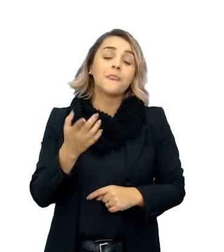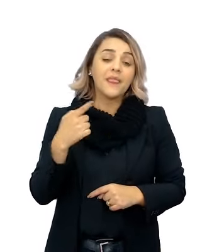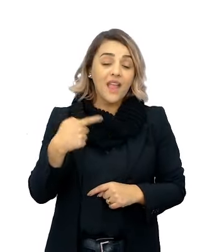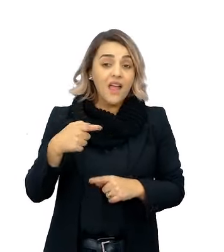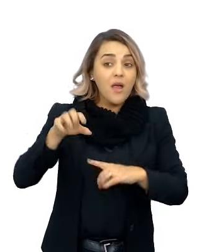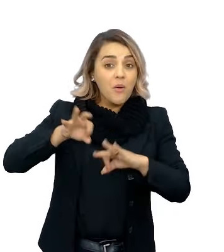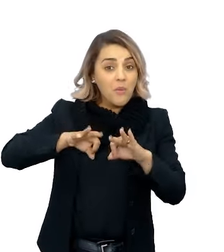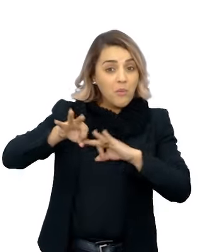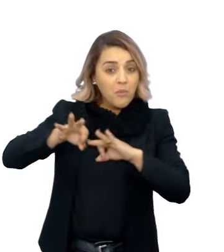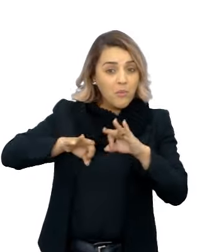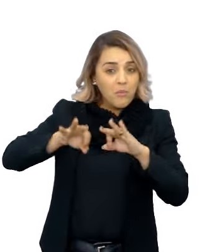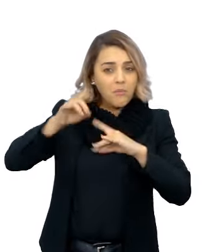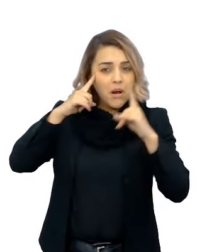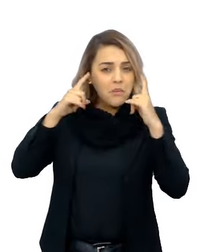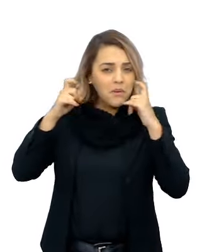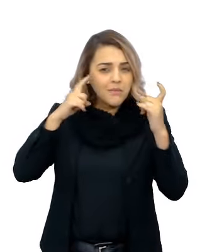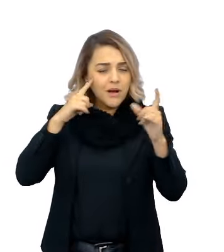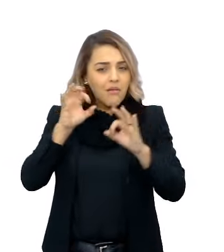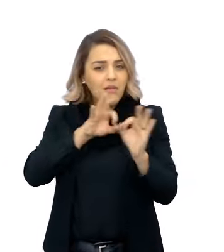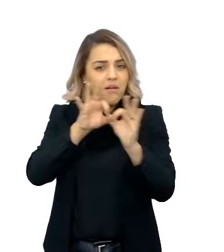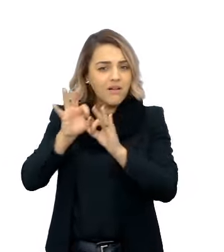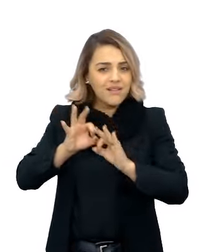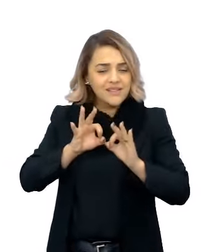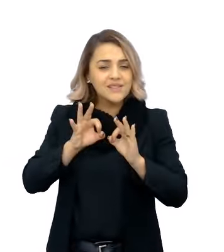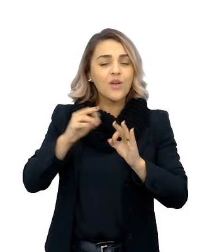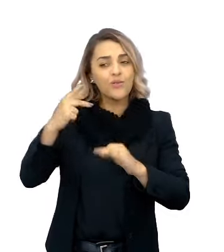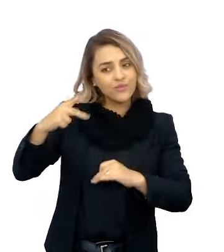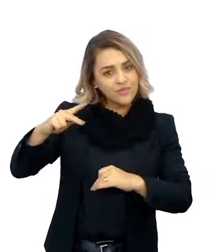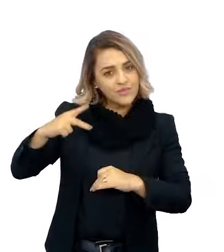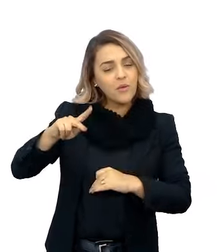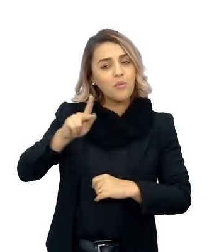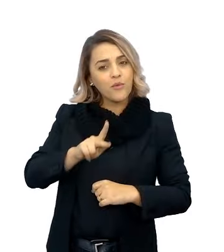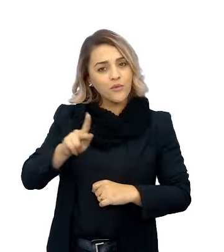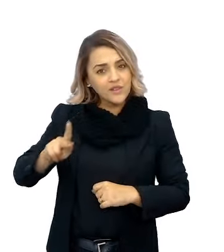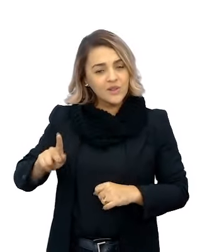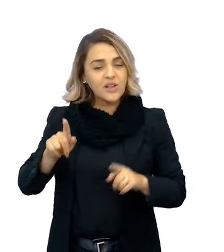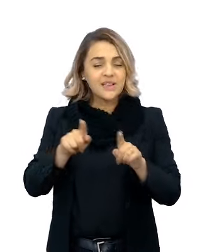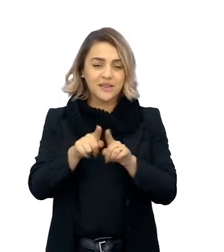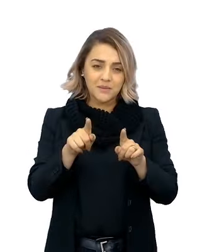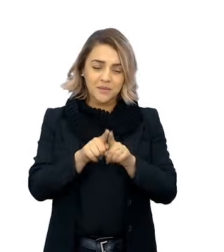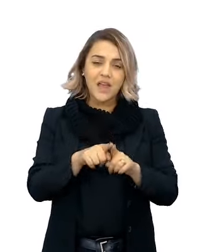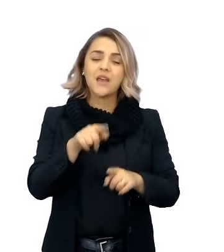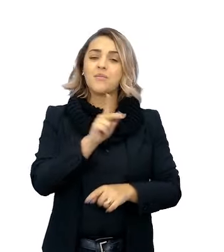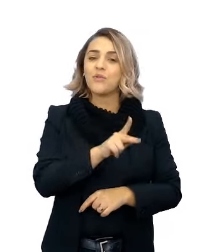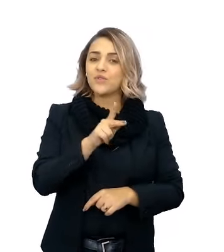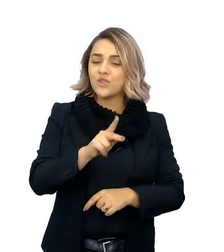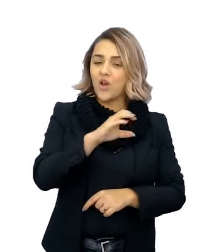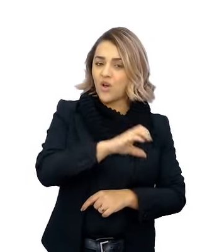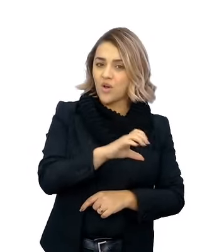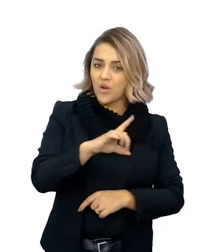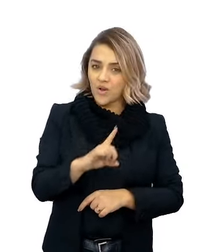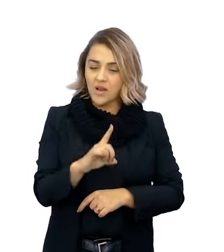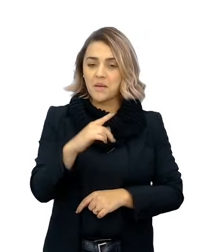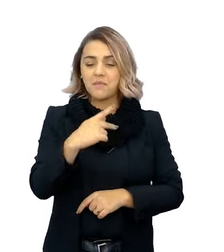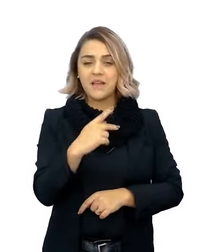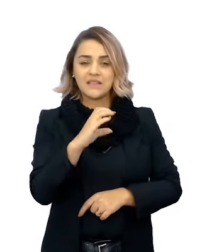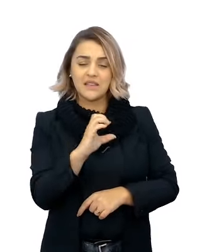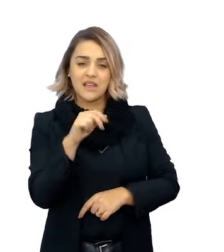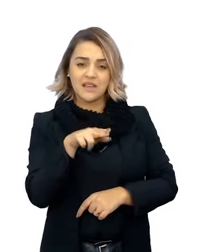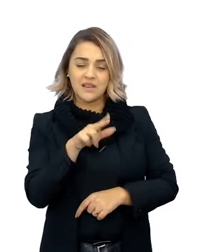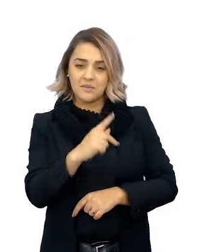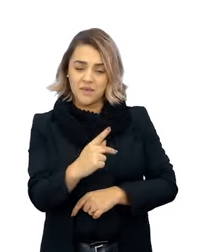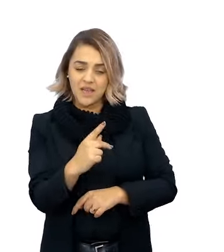de vocês, tanto professores, quanto do planejamento dos professores coordenadores, seja PCNP,